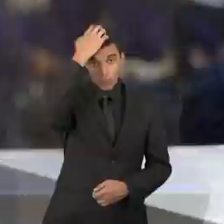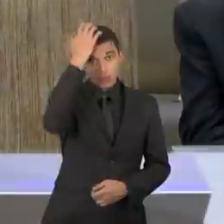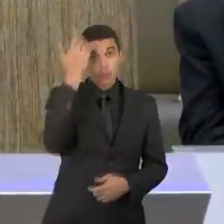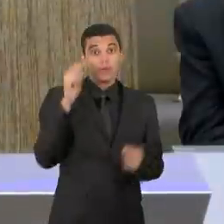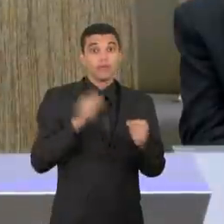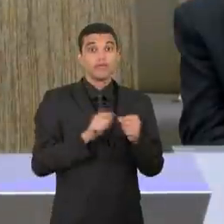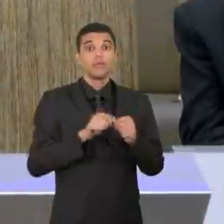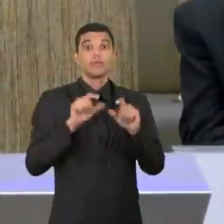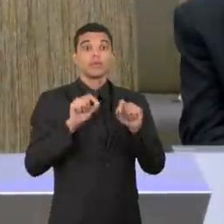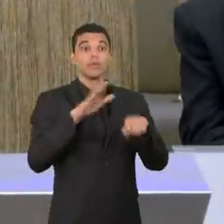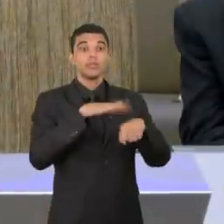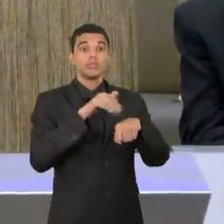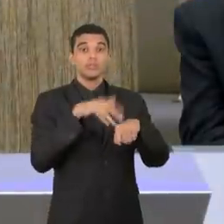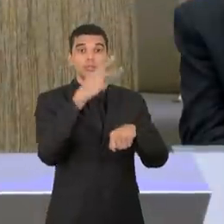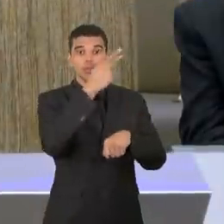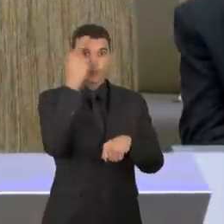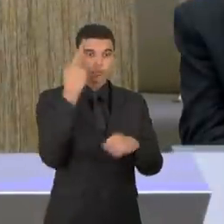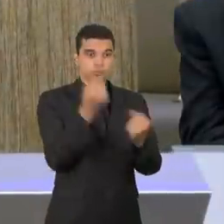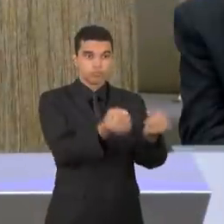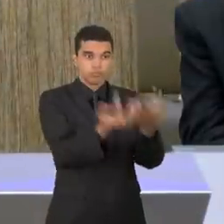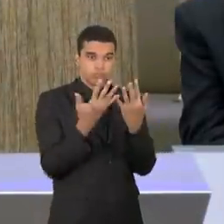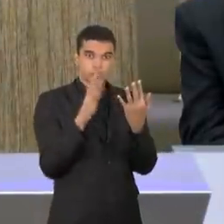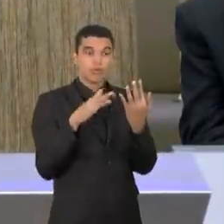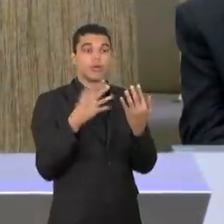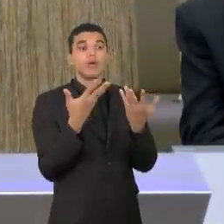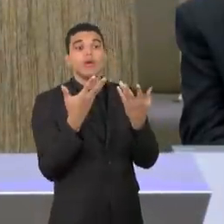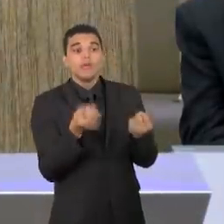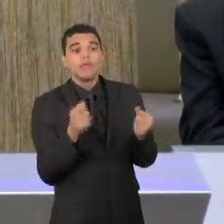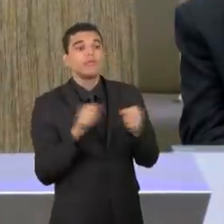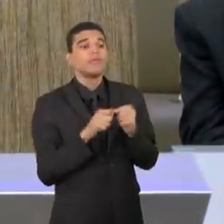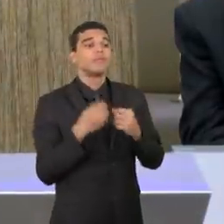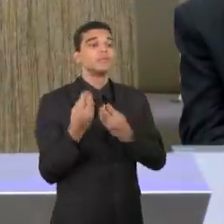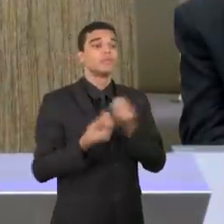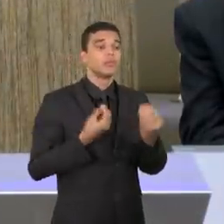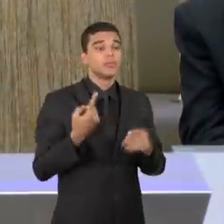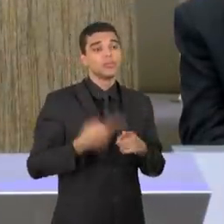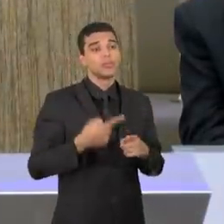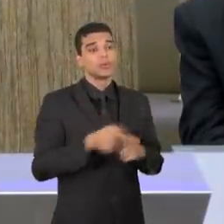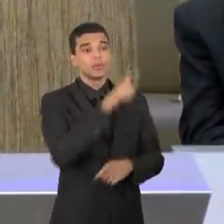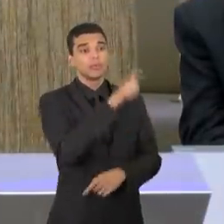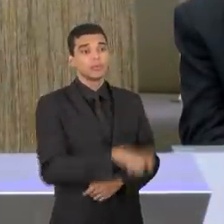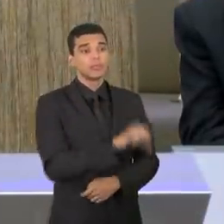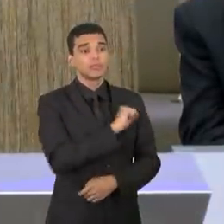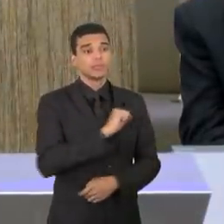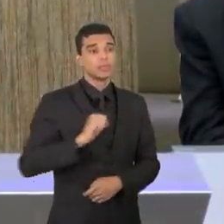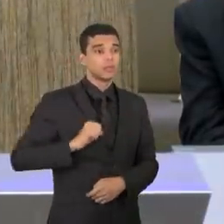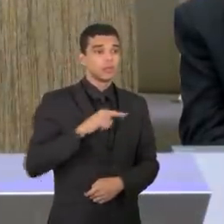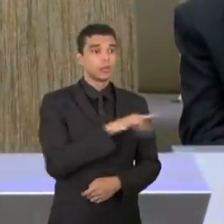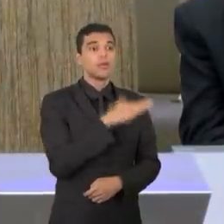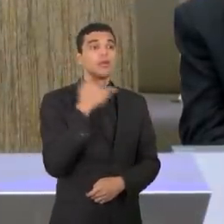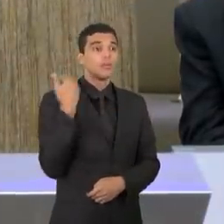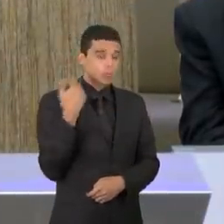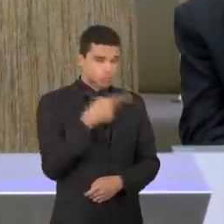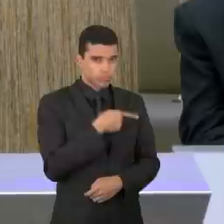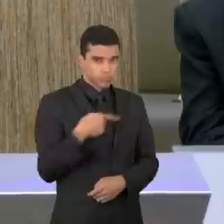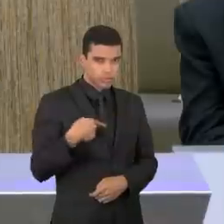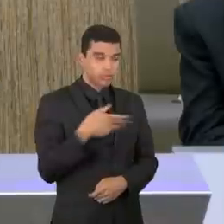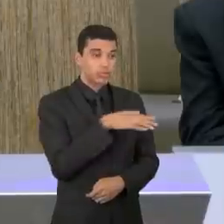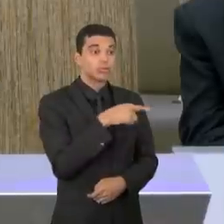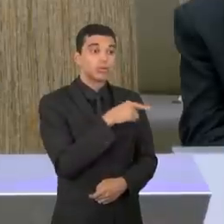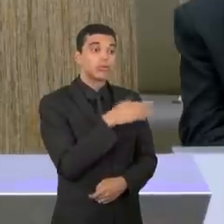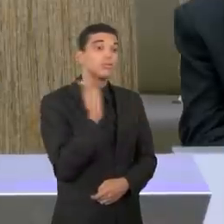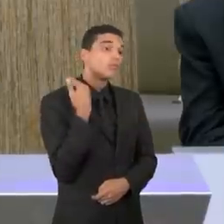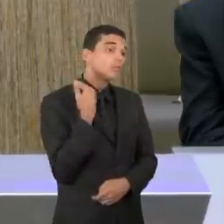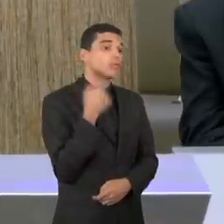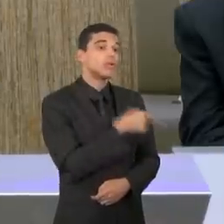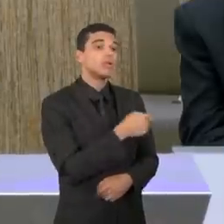casa do Senhor Deus de seus pais e serviram às imagens do bosque e